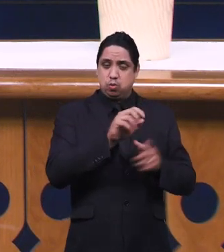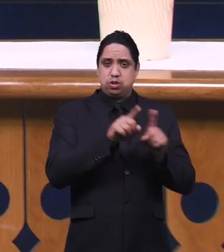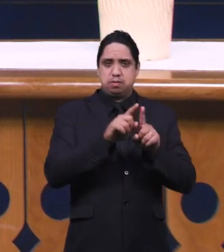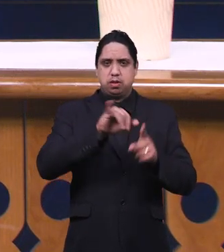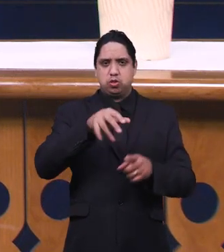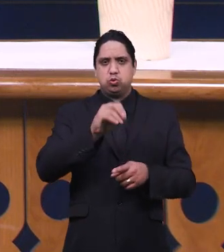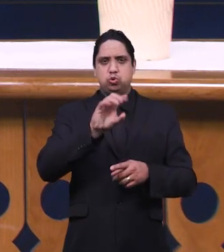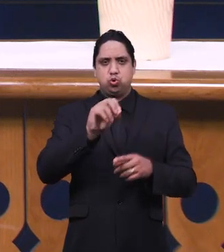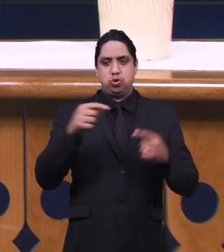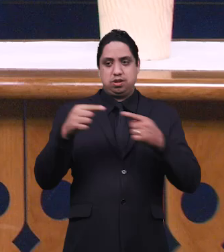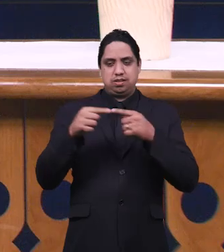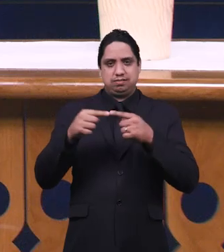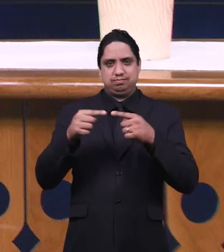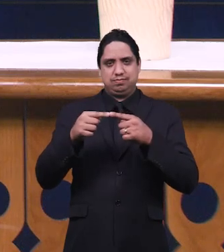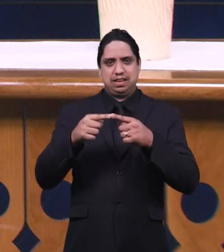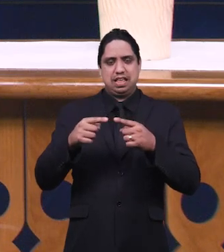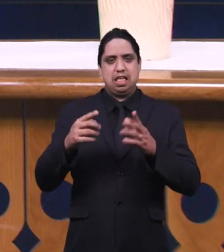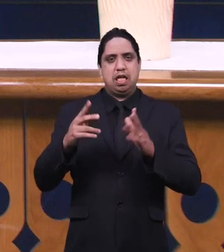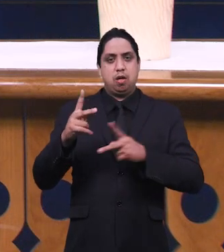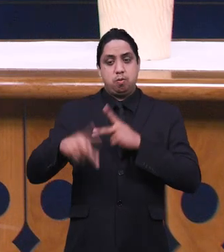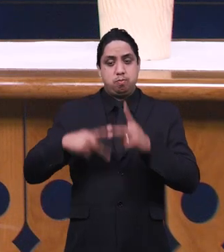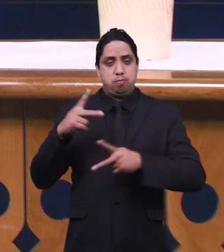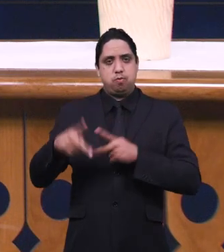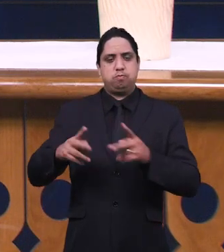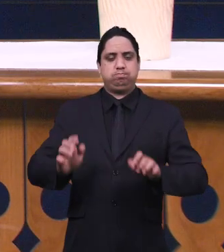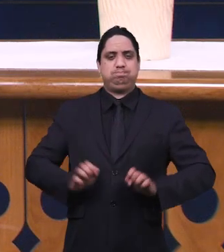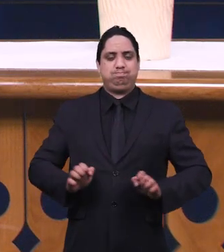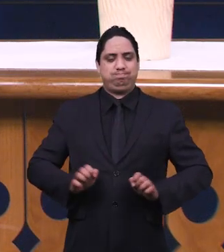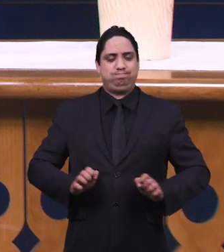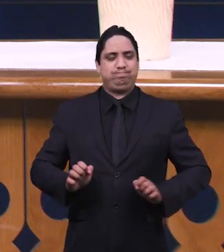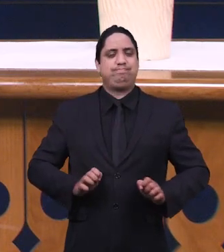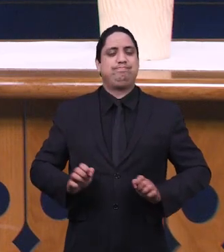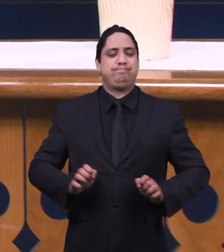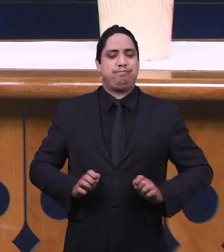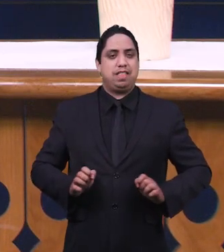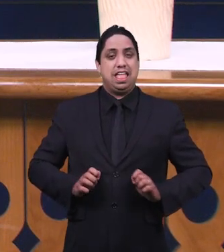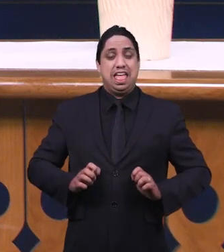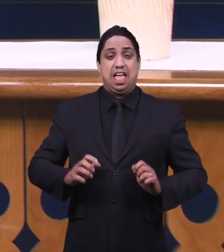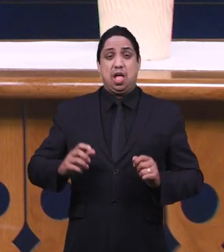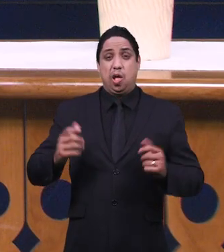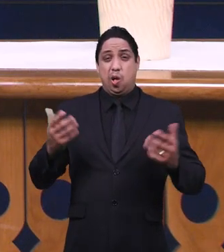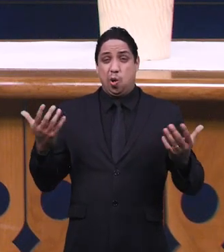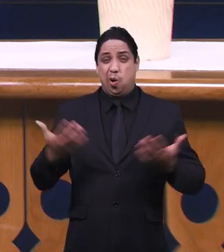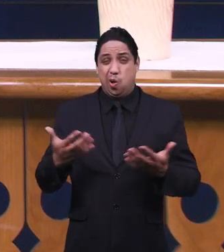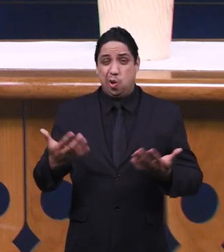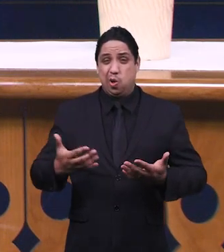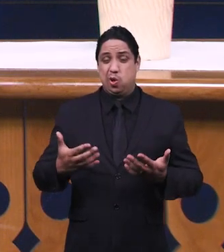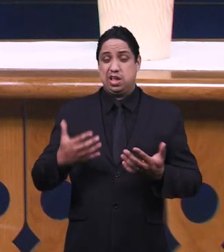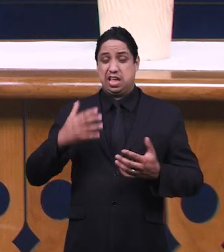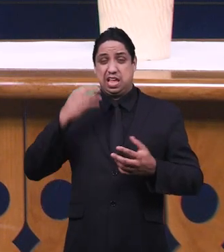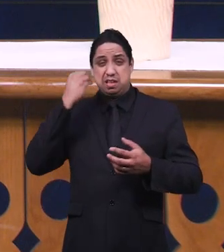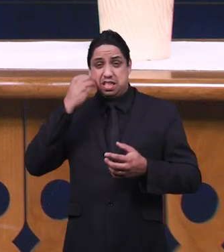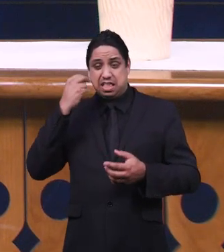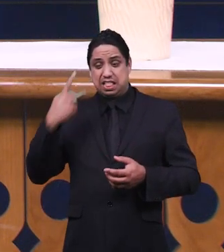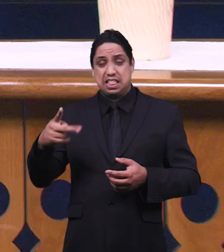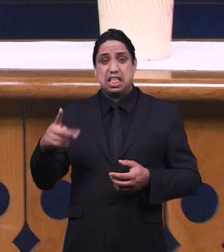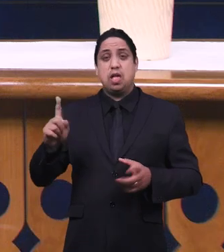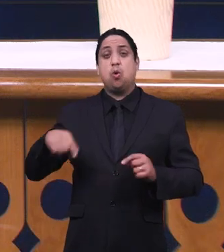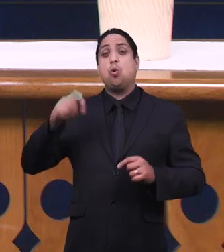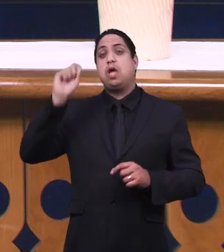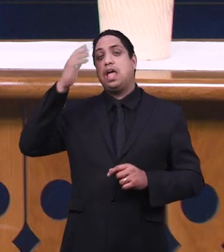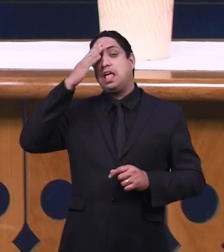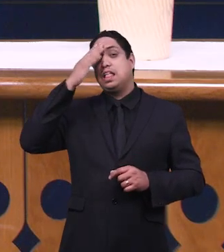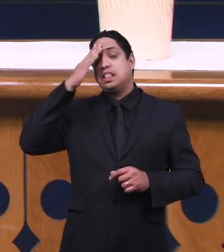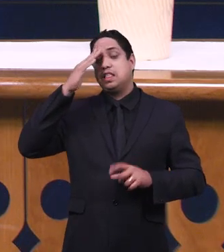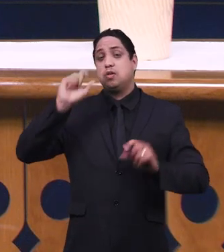ligado realmente à igreja de Esmirna. A grande experiência da igreja hoje, ao ver esse testemunho,